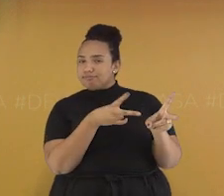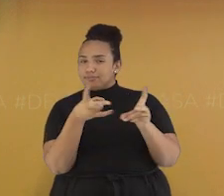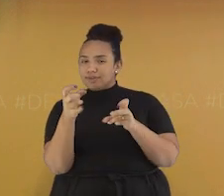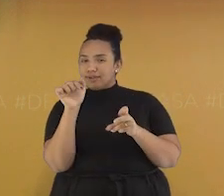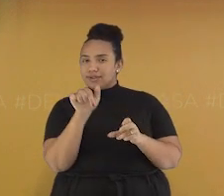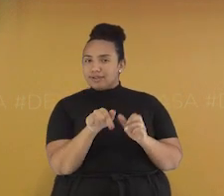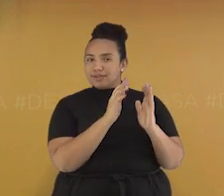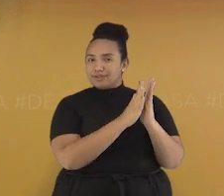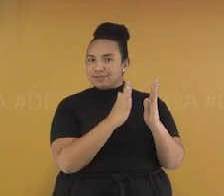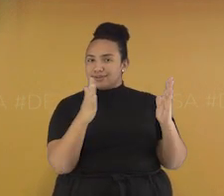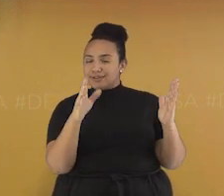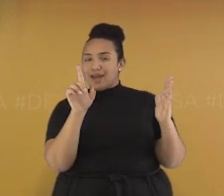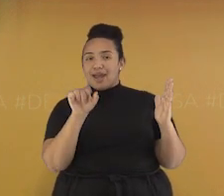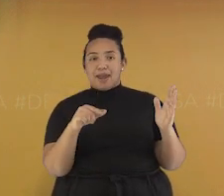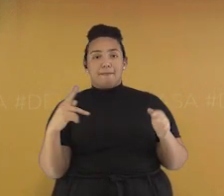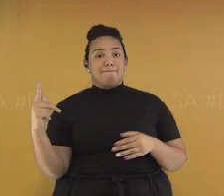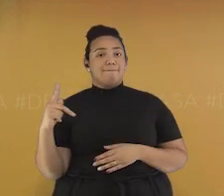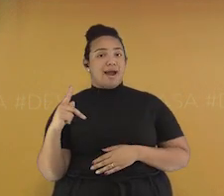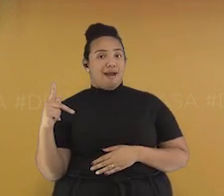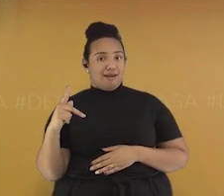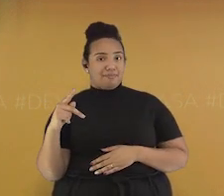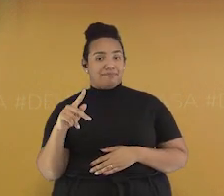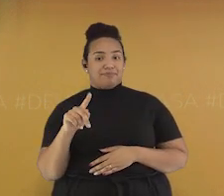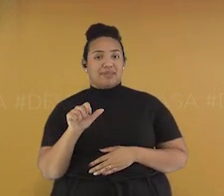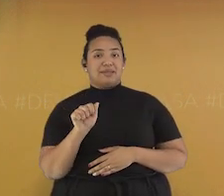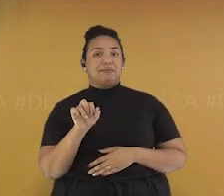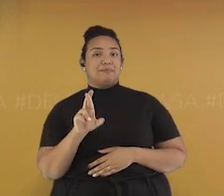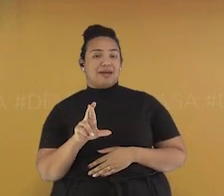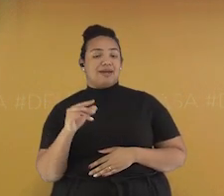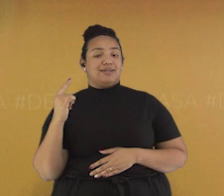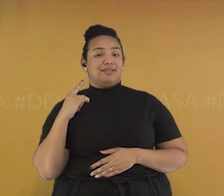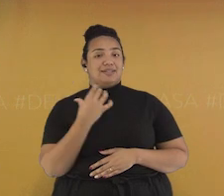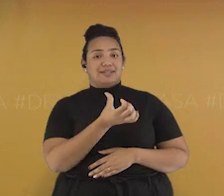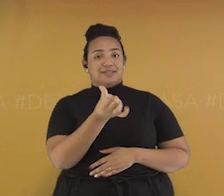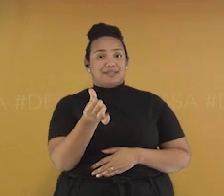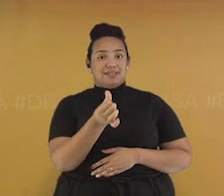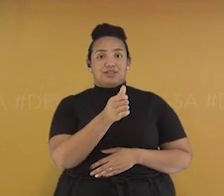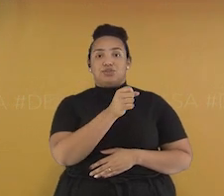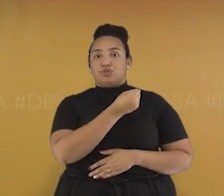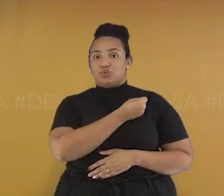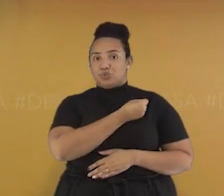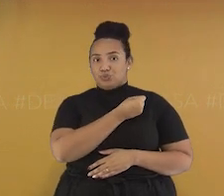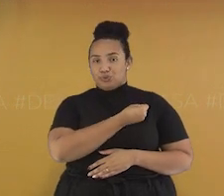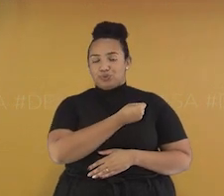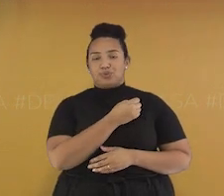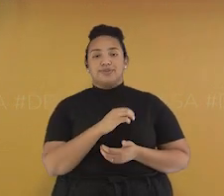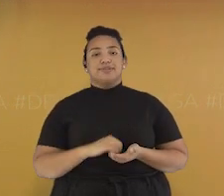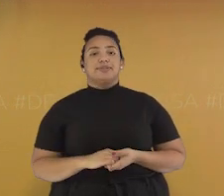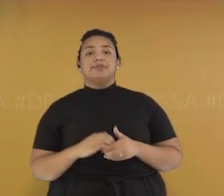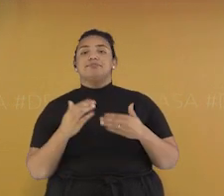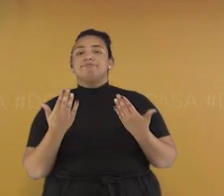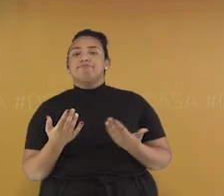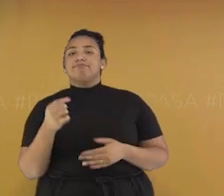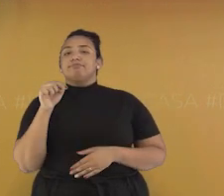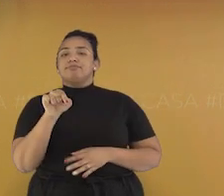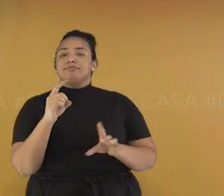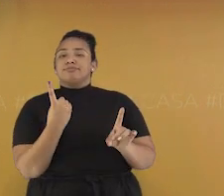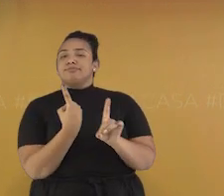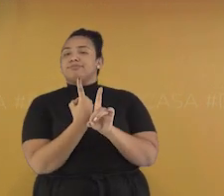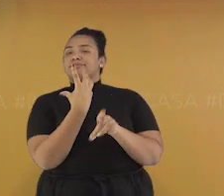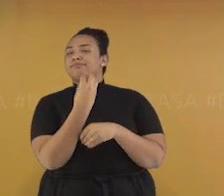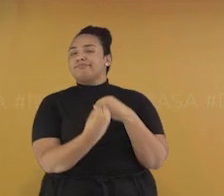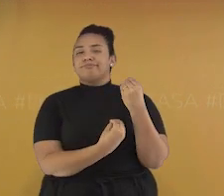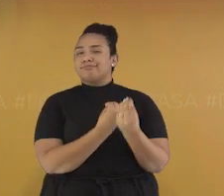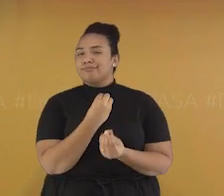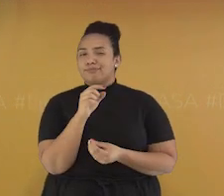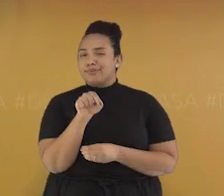perceber, essa sequência tem um número par de elementos. Ela tem 6 elementos. Como será que fazemos para